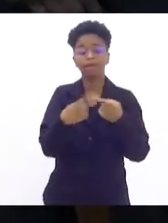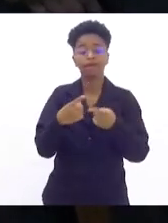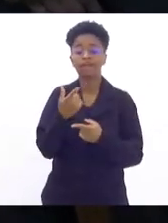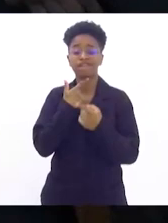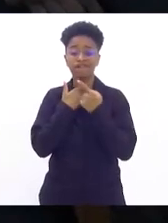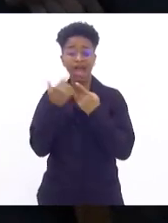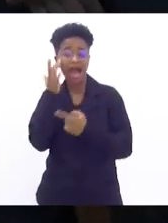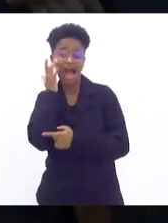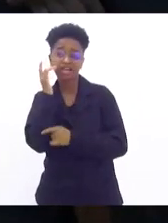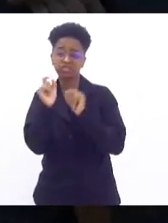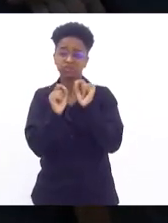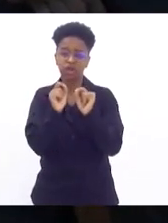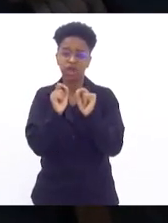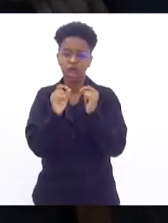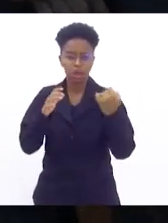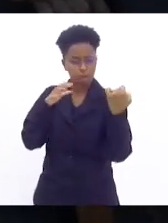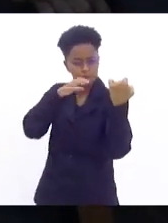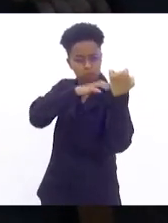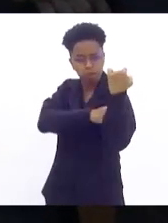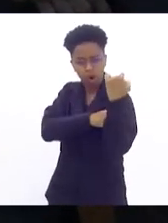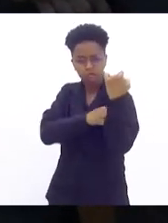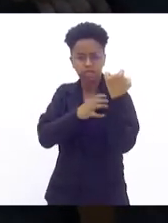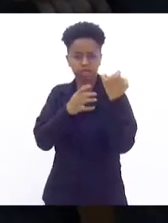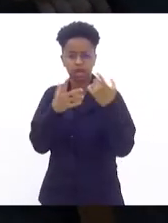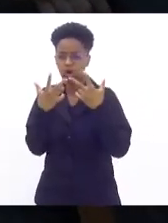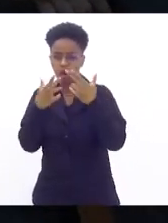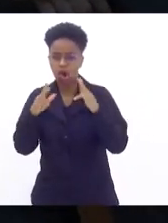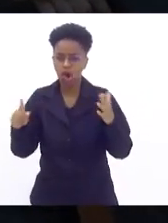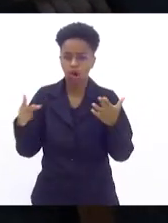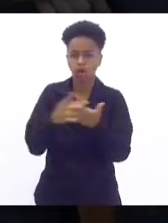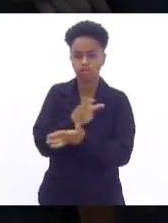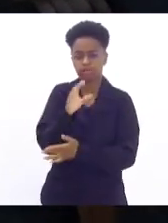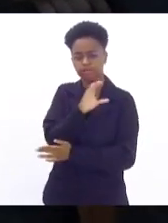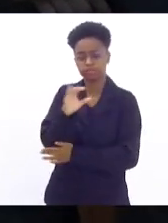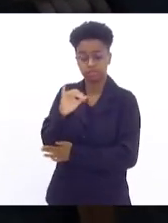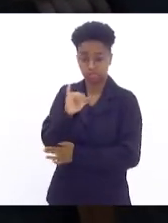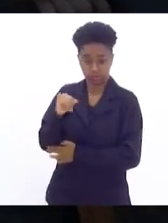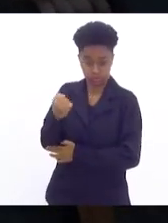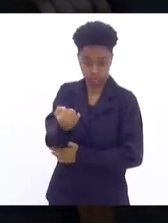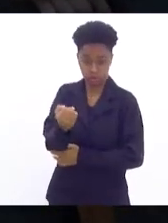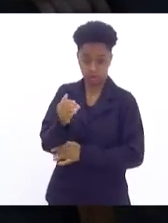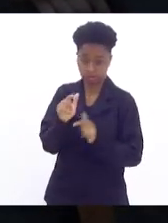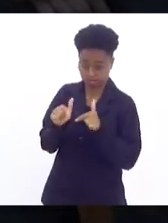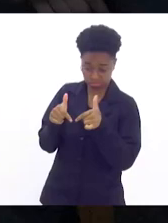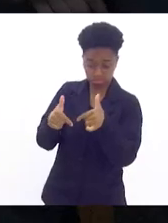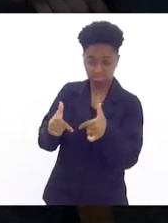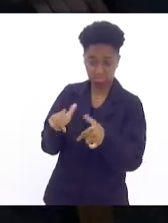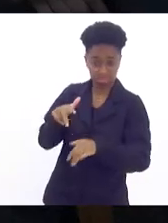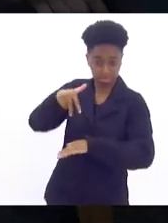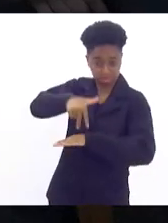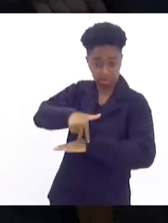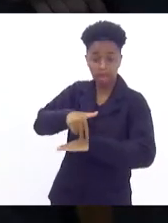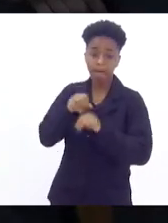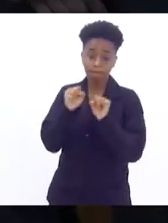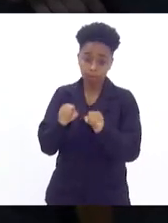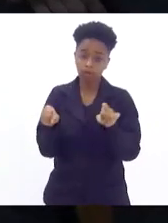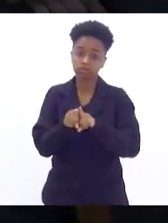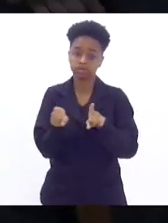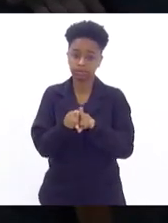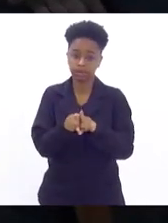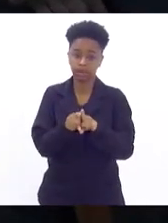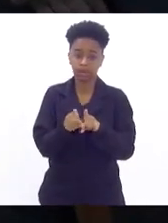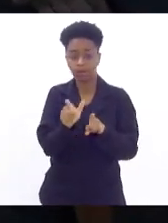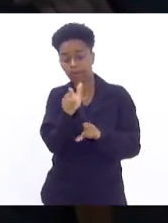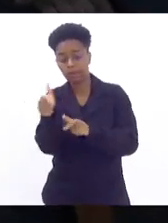que empoderado como está a frente da ccj pode também colocar as pessoas